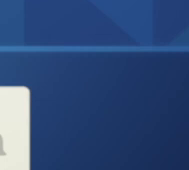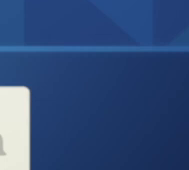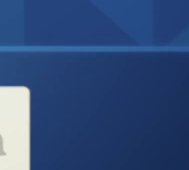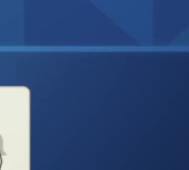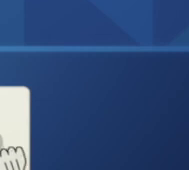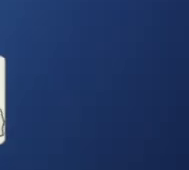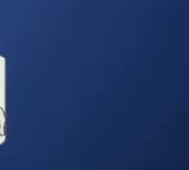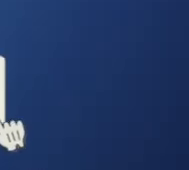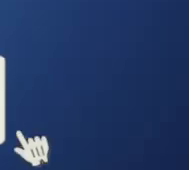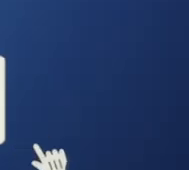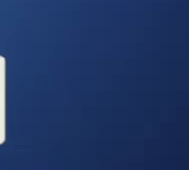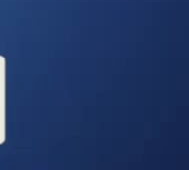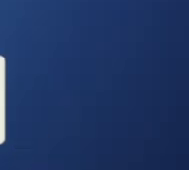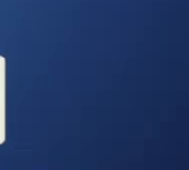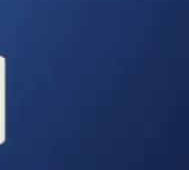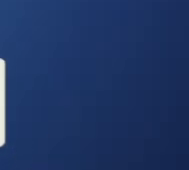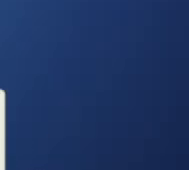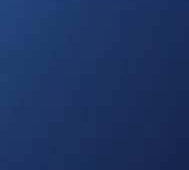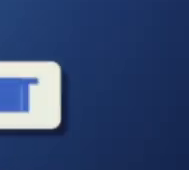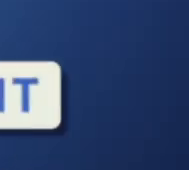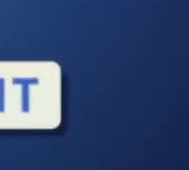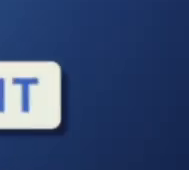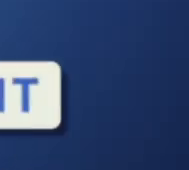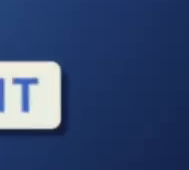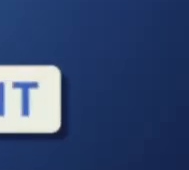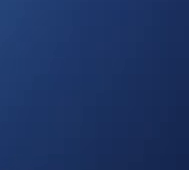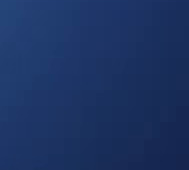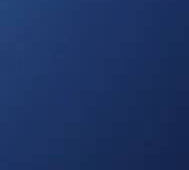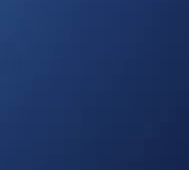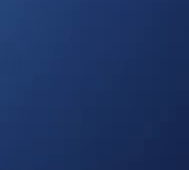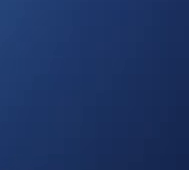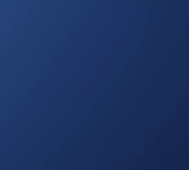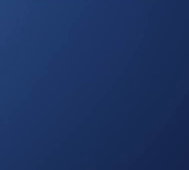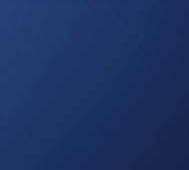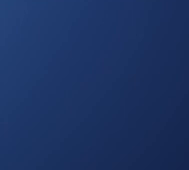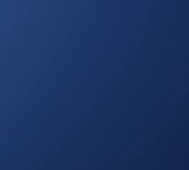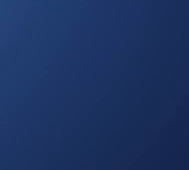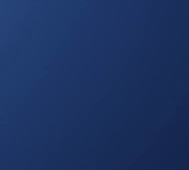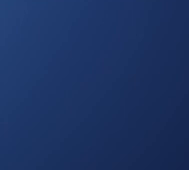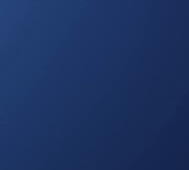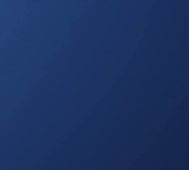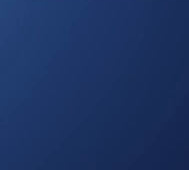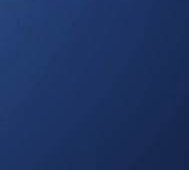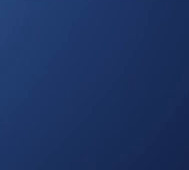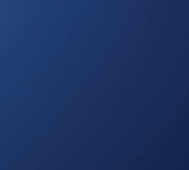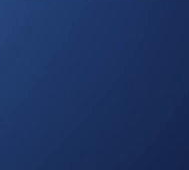lua inskreva. No hanehan butang notifikasan, hodifo komentari no fahetutan, ba media selu.